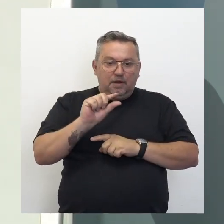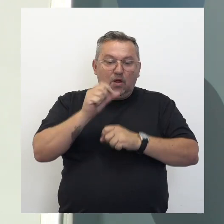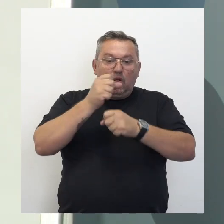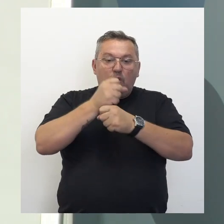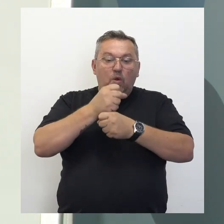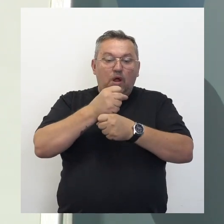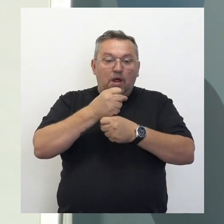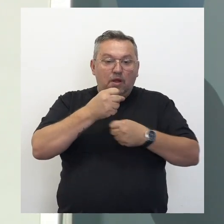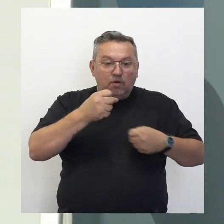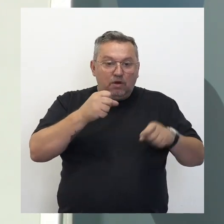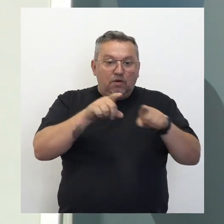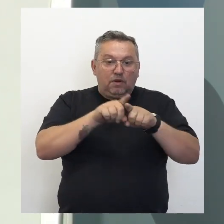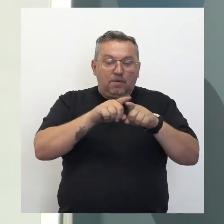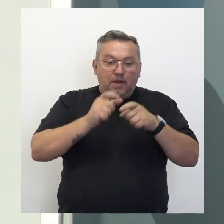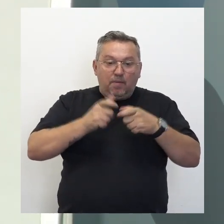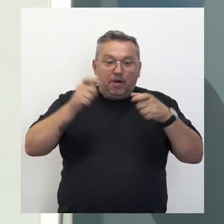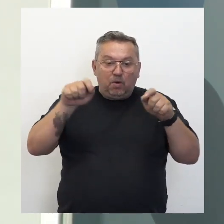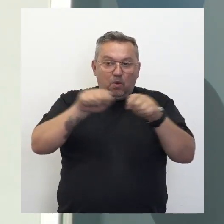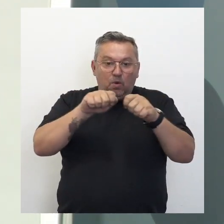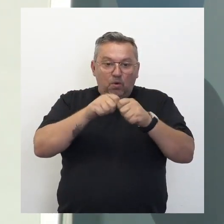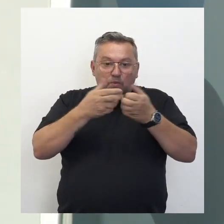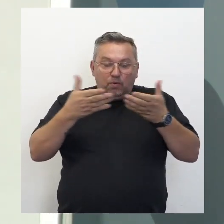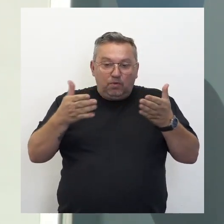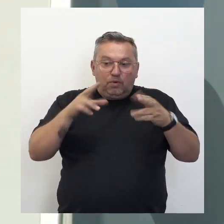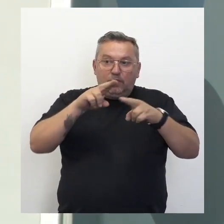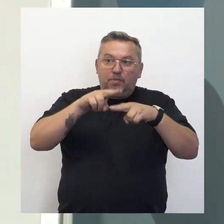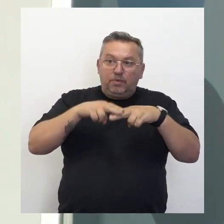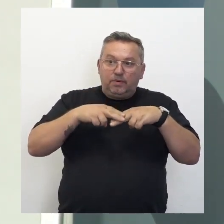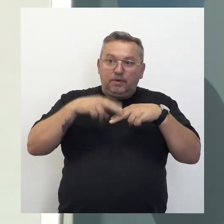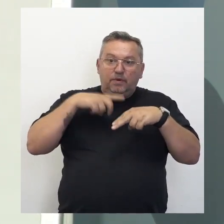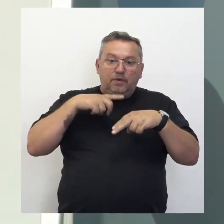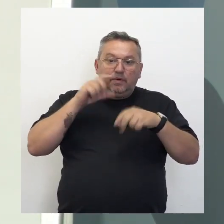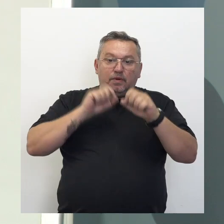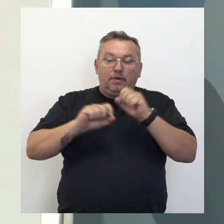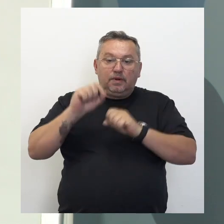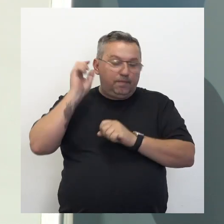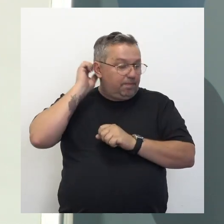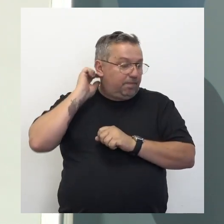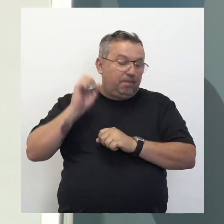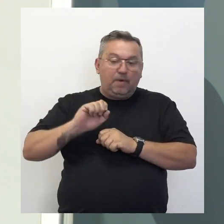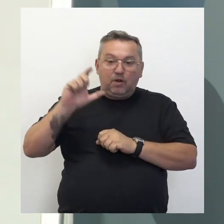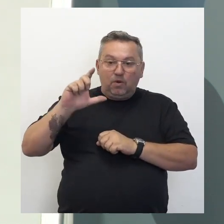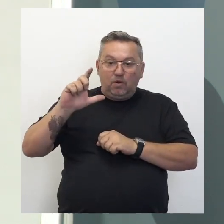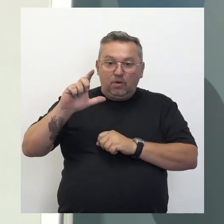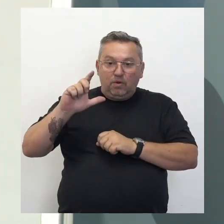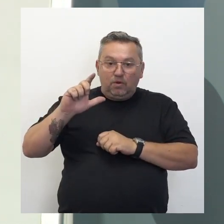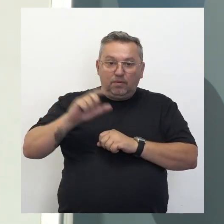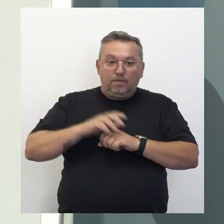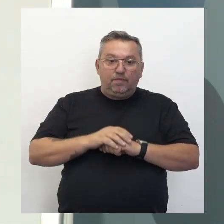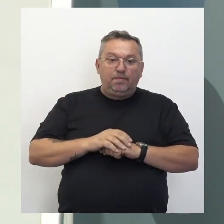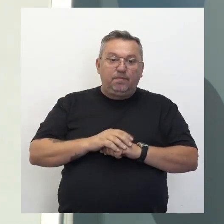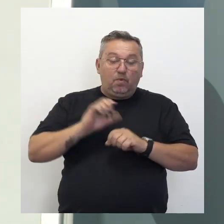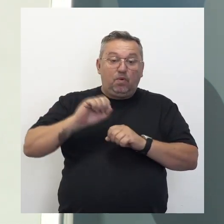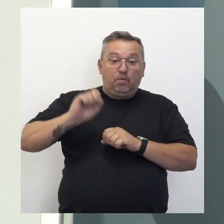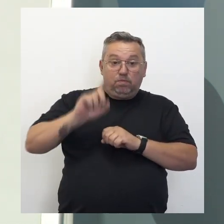reagente, uma maior quantidade do produto. Por isso que ele tem um Kc maior. Quanto maior o Kc, maior